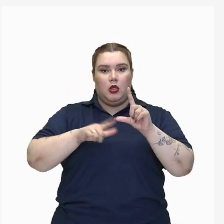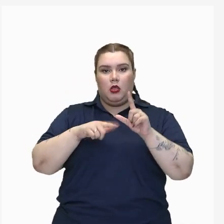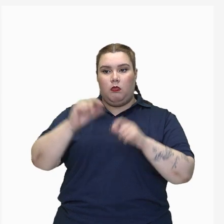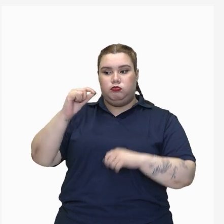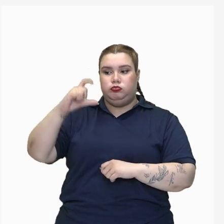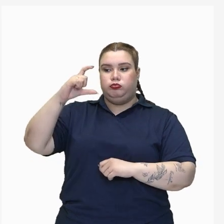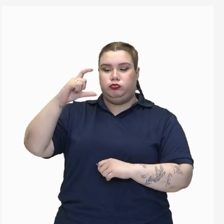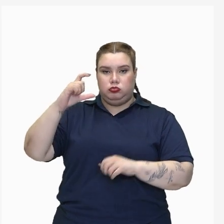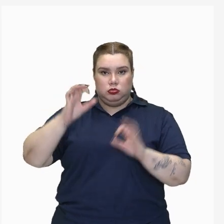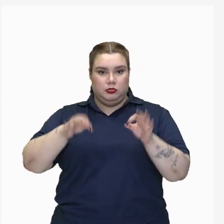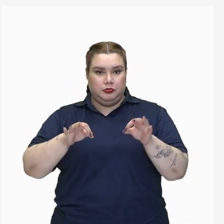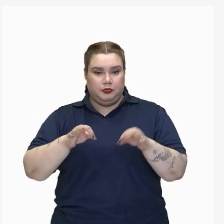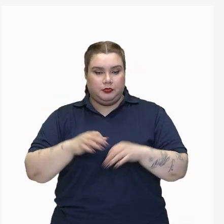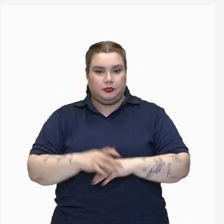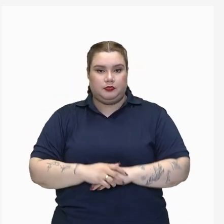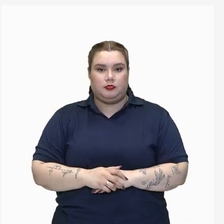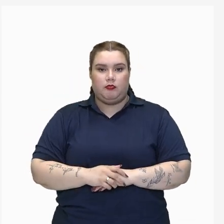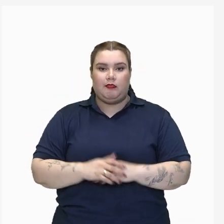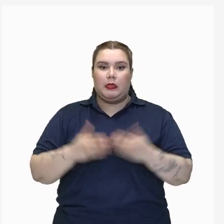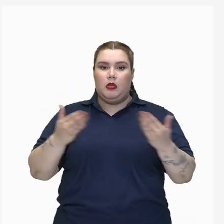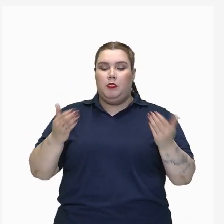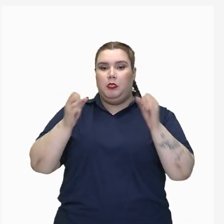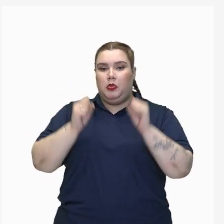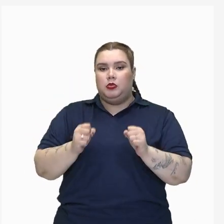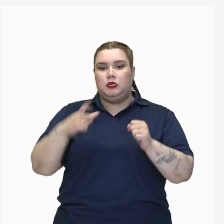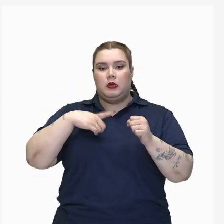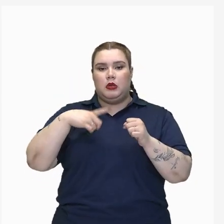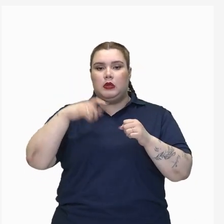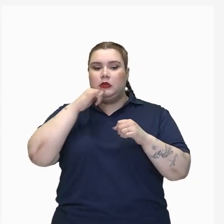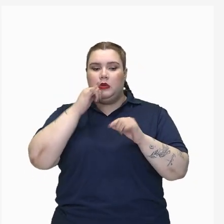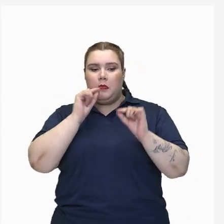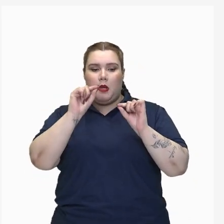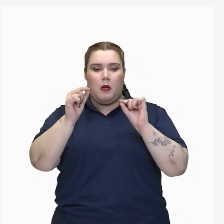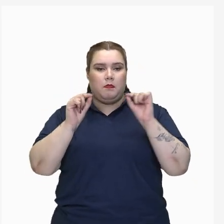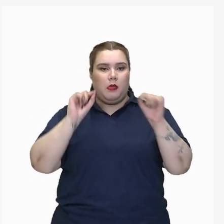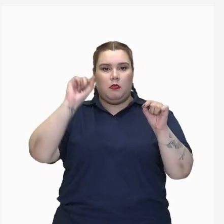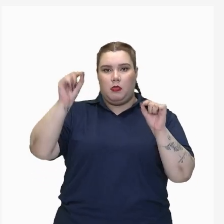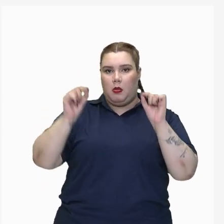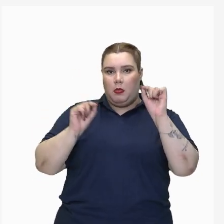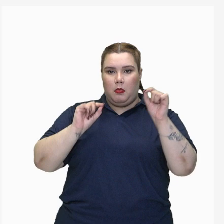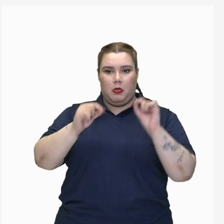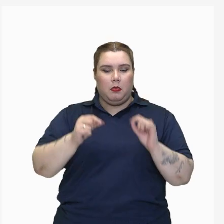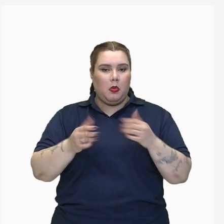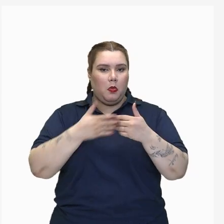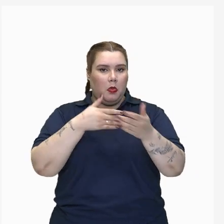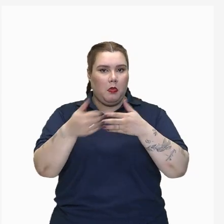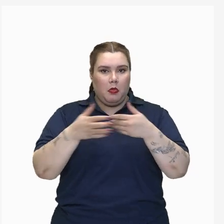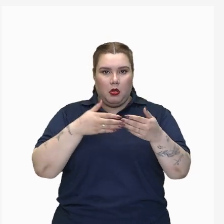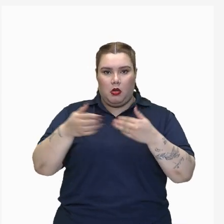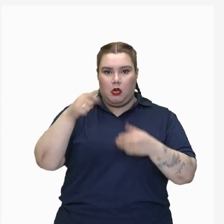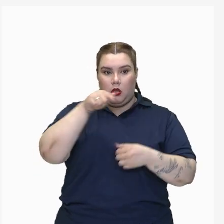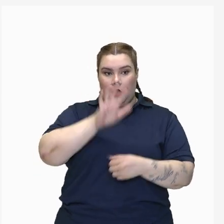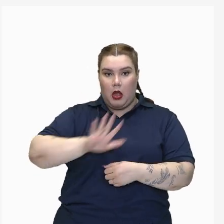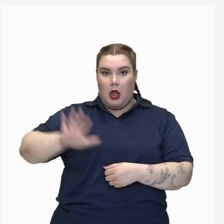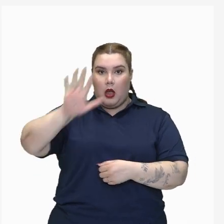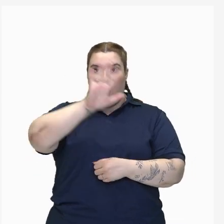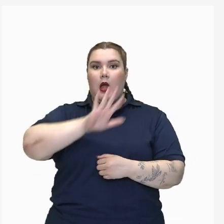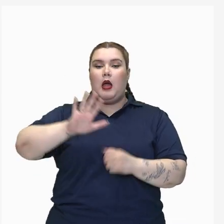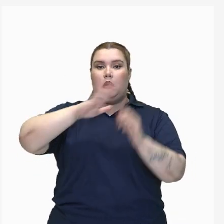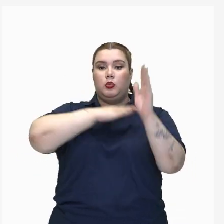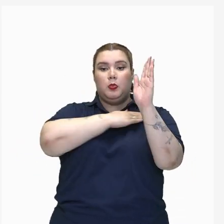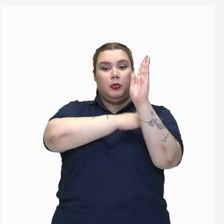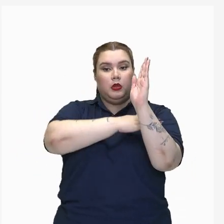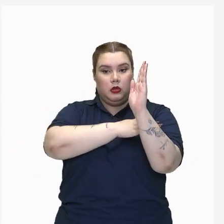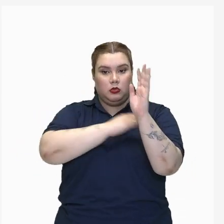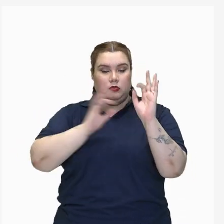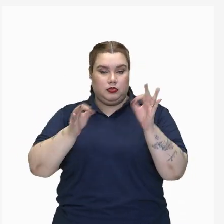bom? Então, eles poderiam estar espalhados aí em qualquer região do meu plano cartesiano, né?